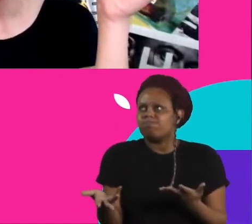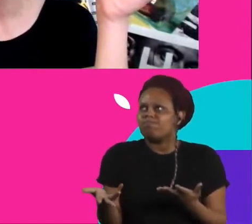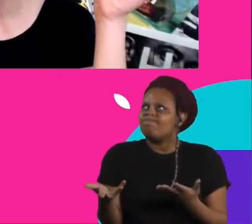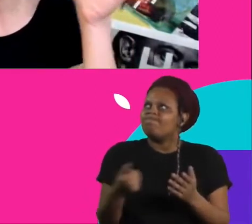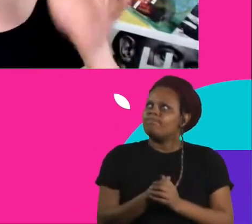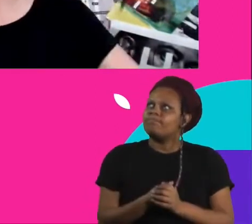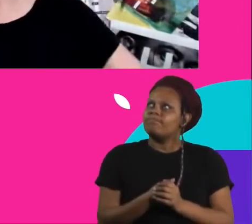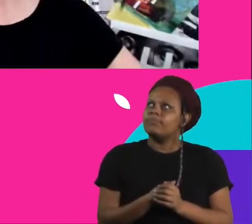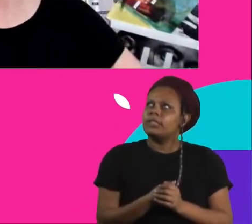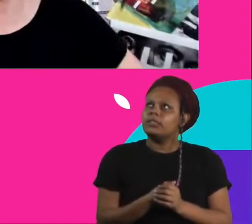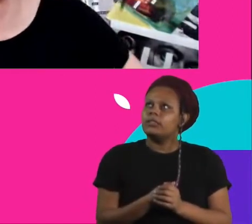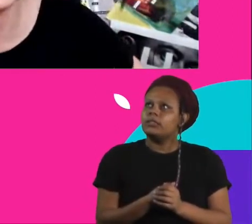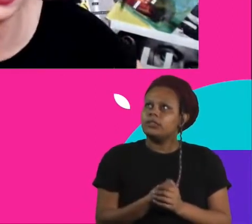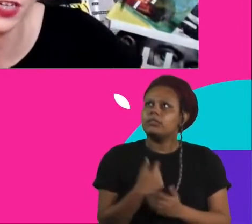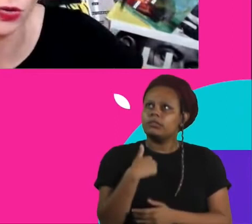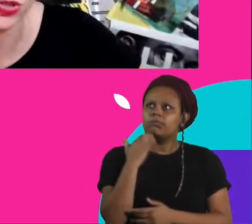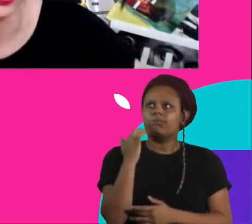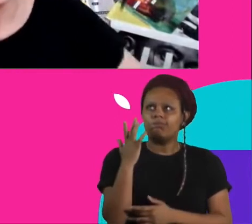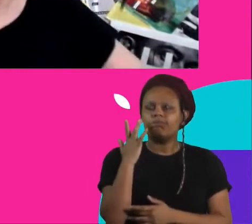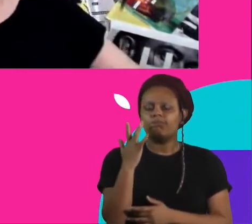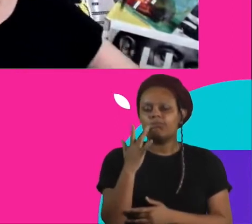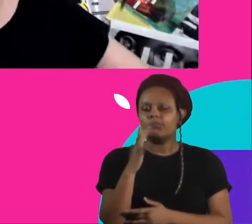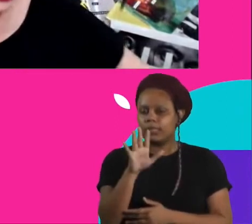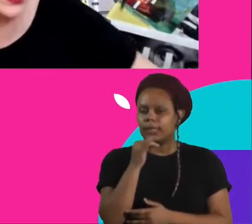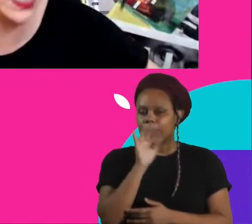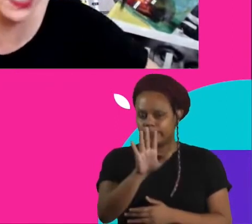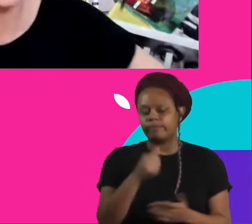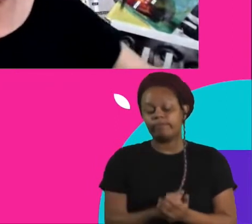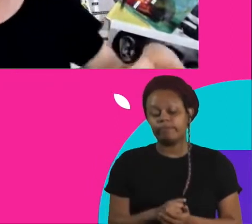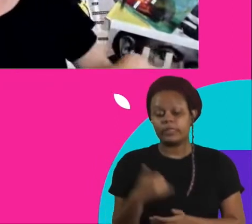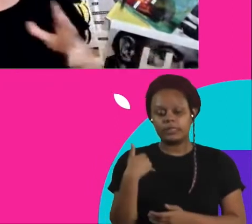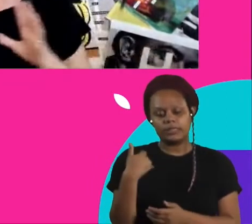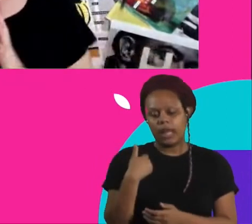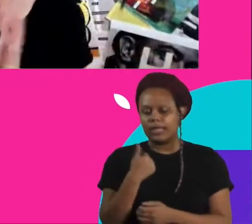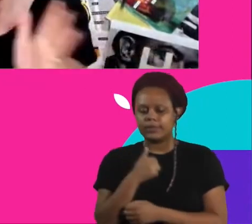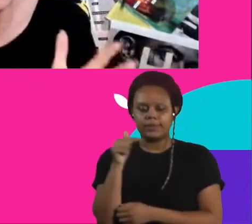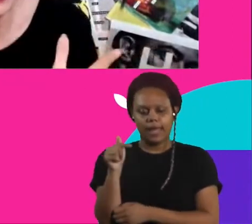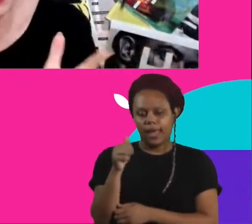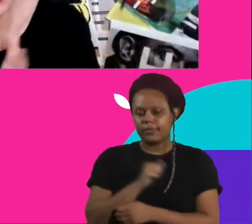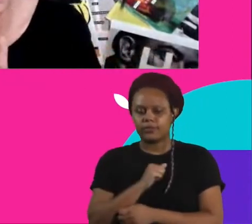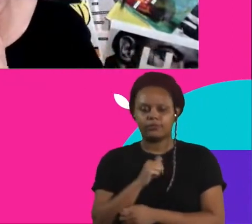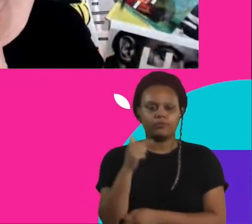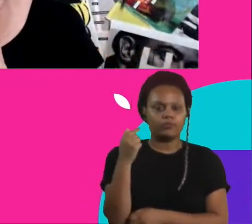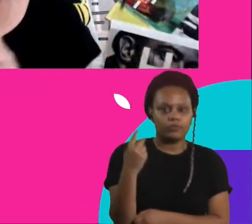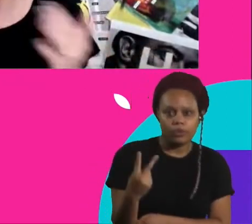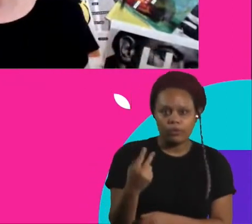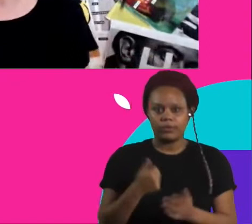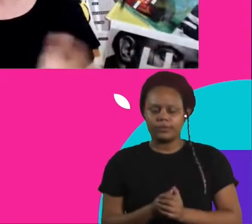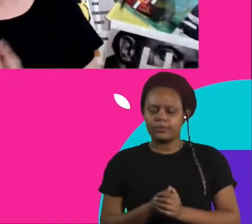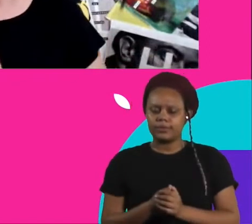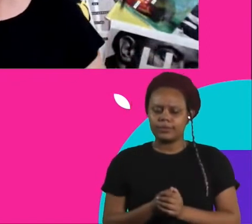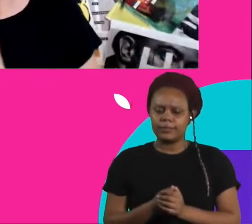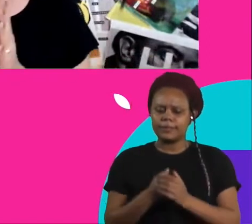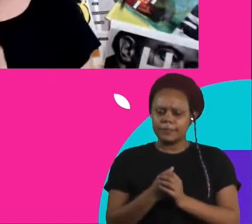né, sei lá, eu chegar e falar assim, com 7 anos, com 2 anos, com, né, tentar achar uma resposta que sirva para